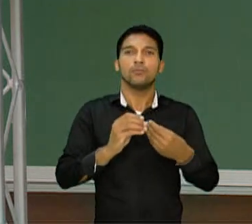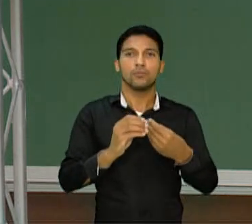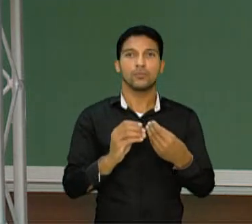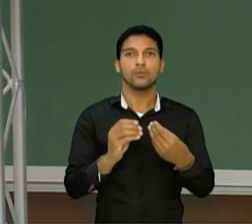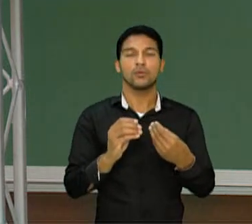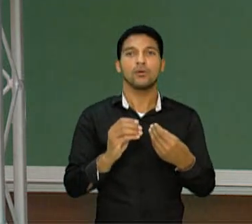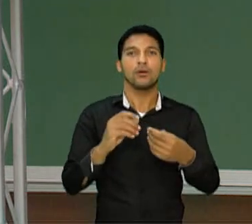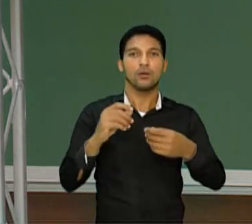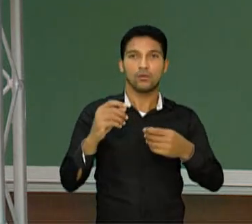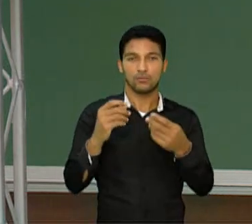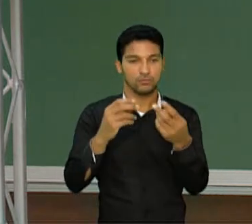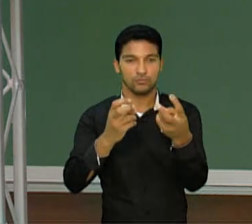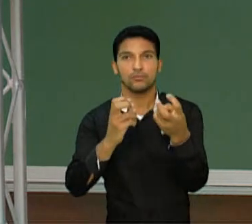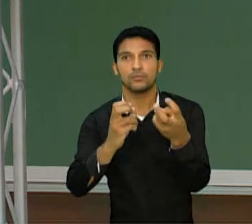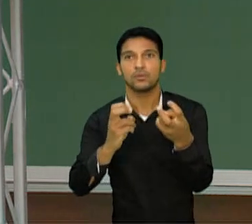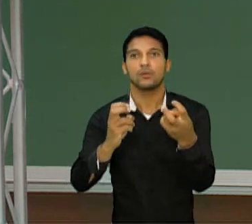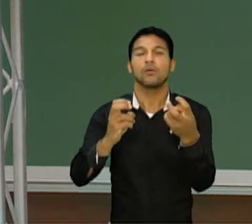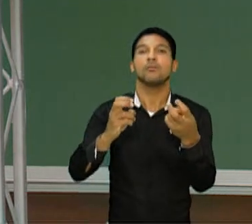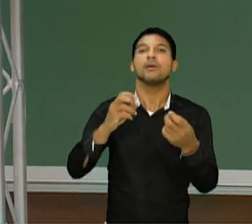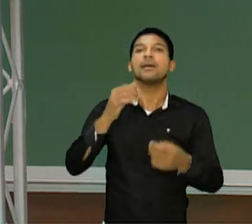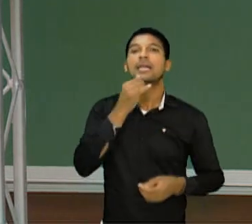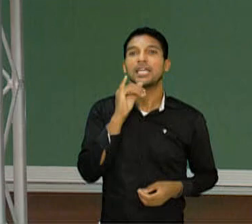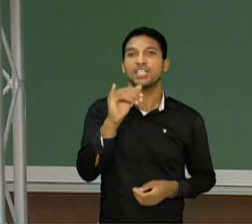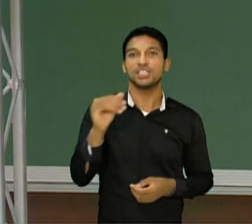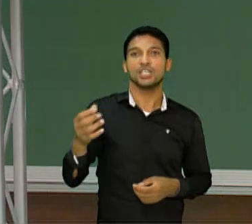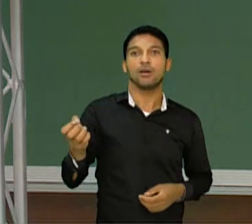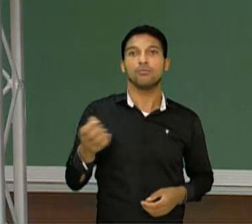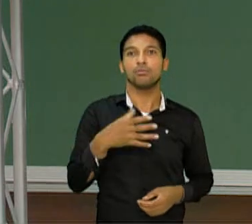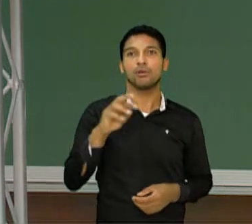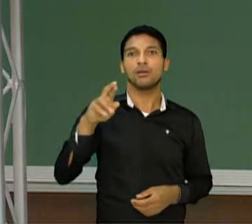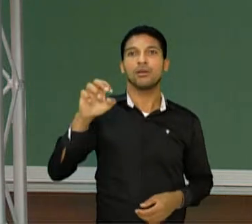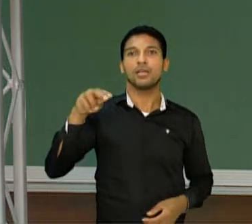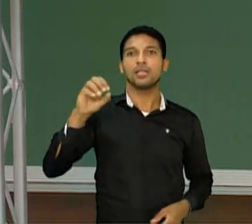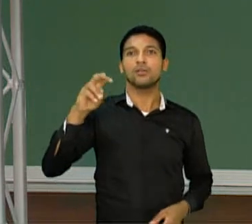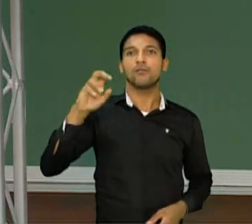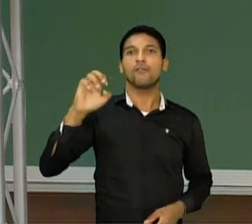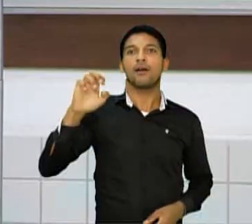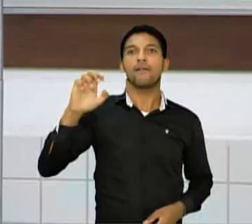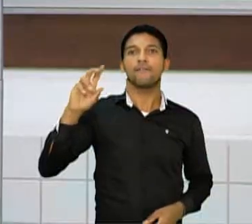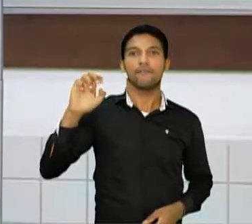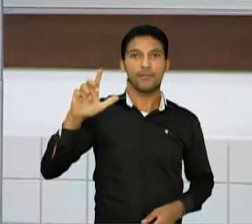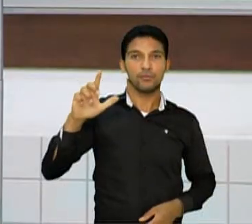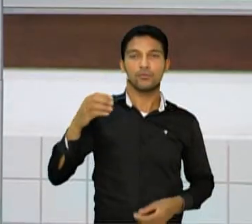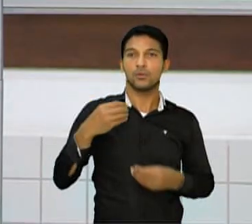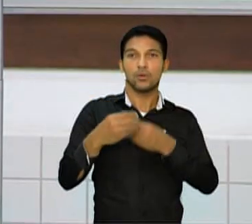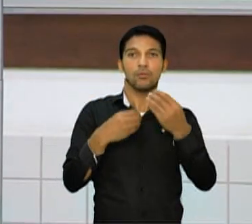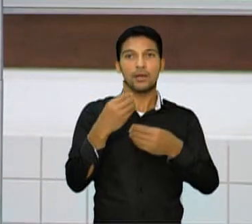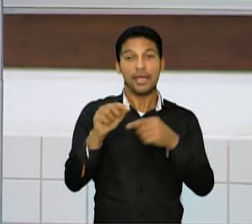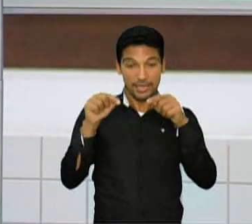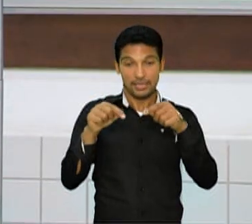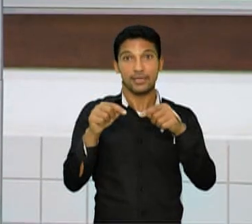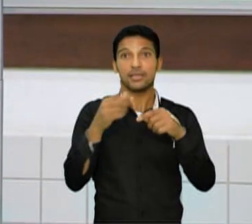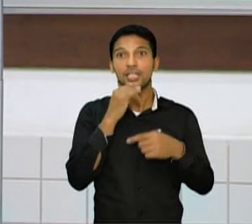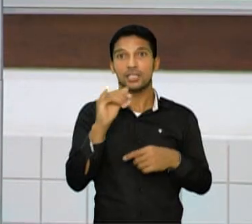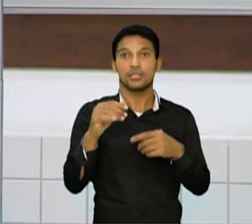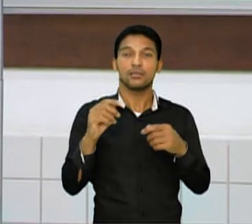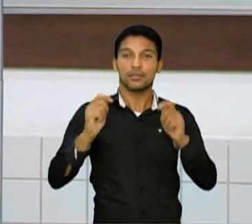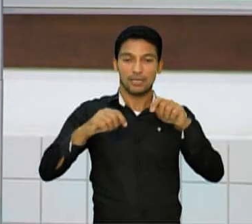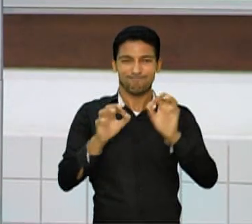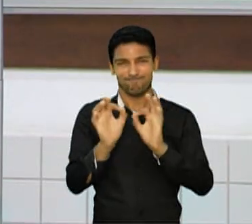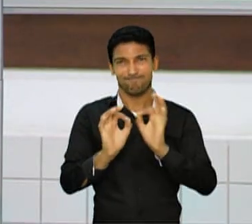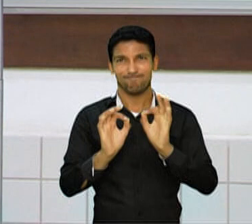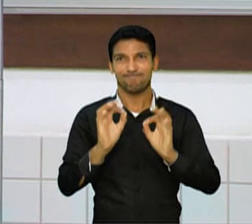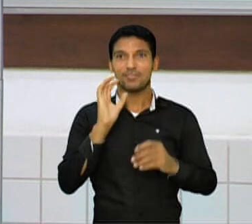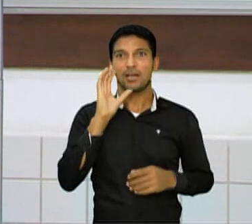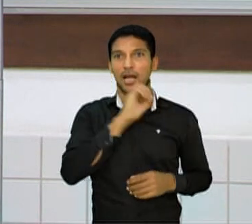aquela que se refaz rapidamente, aquela que se reorganiza rapidamente. Já não renovável é aquela que